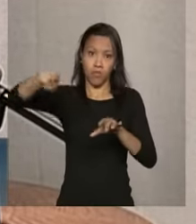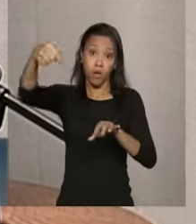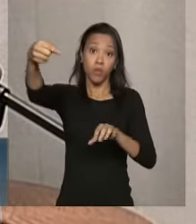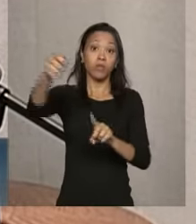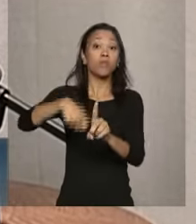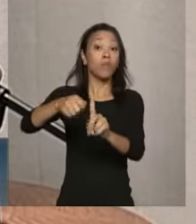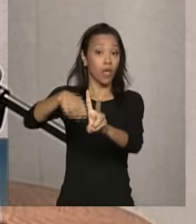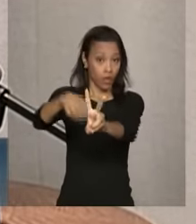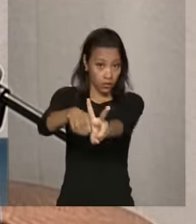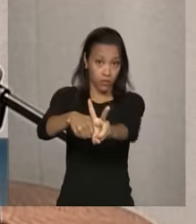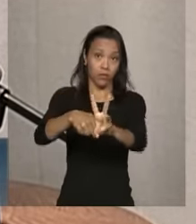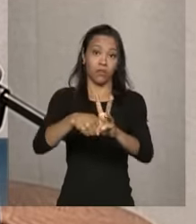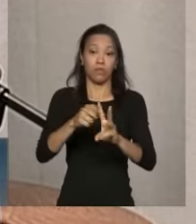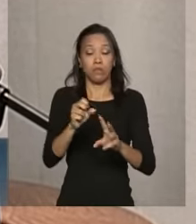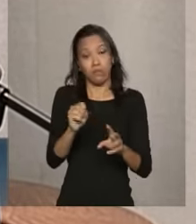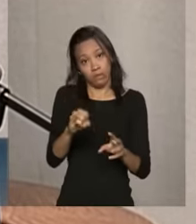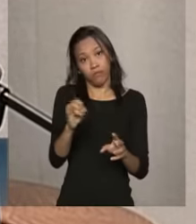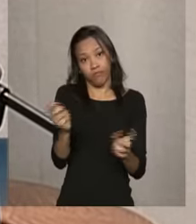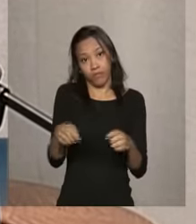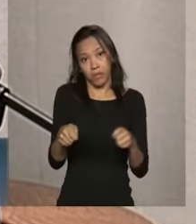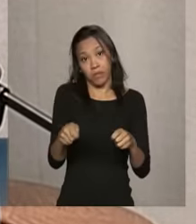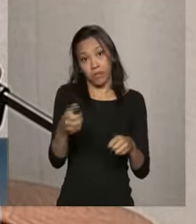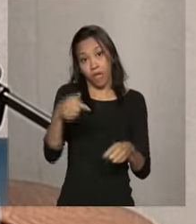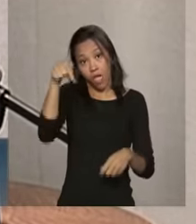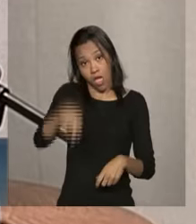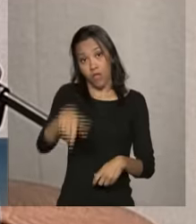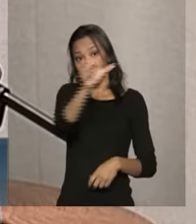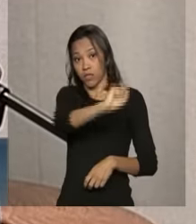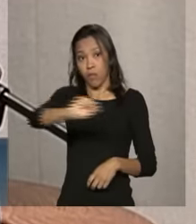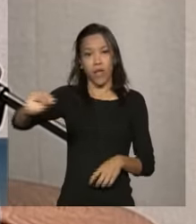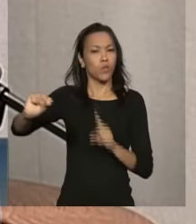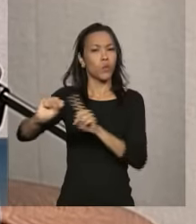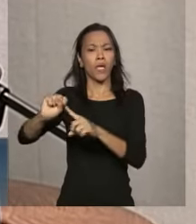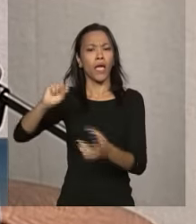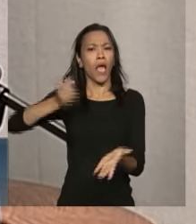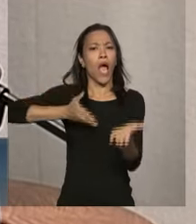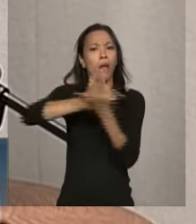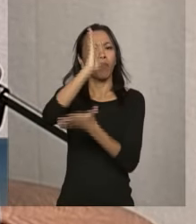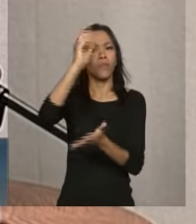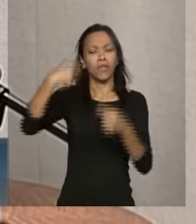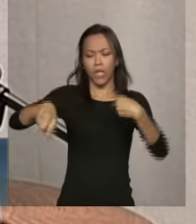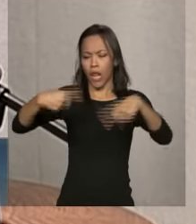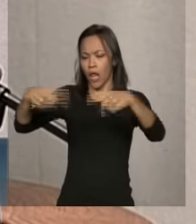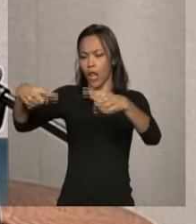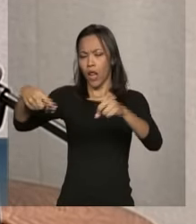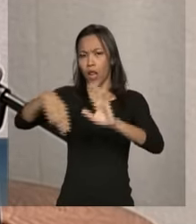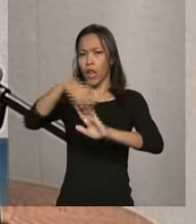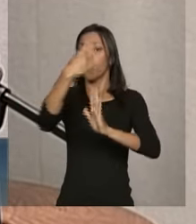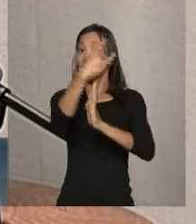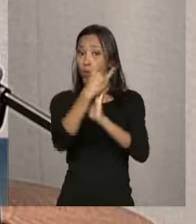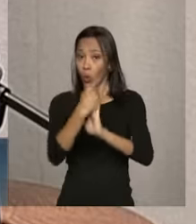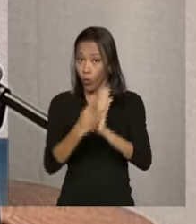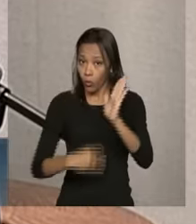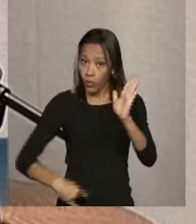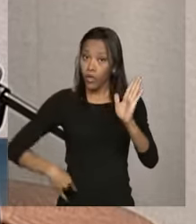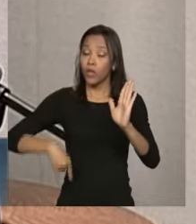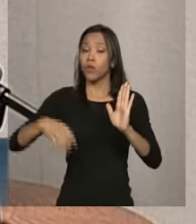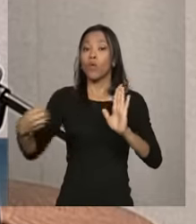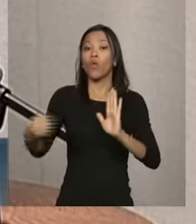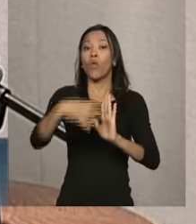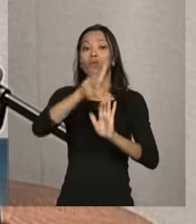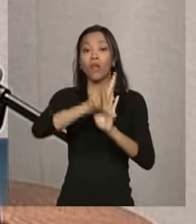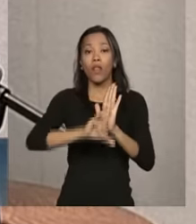e se possível para esse semestre aprovar debater e aprovar um novo Marco legal a nova